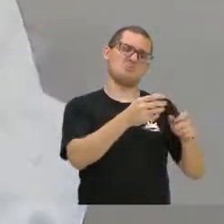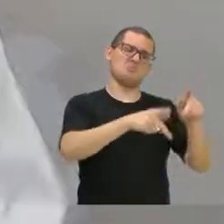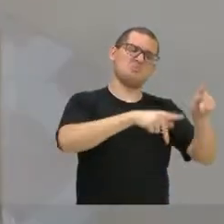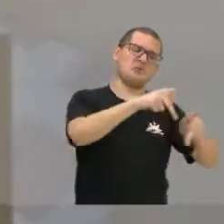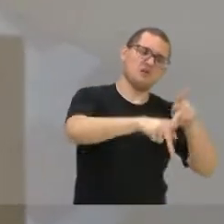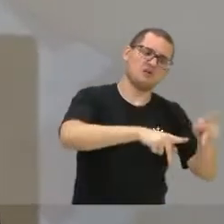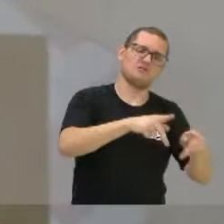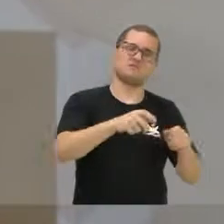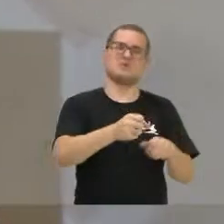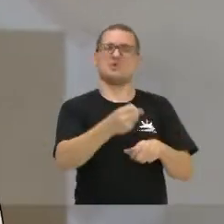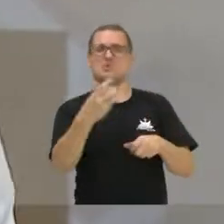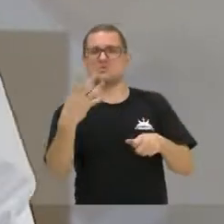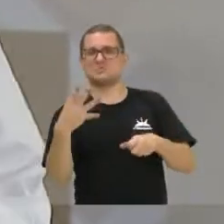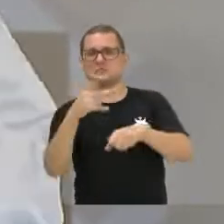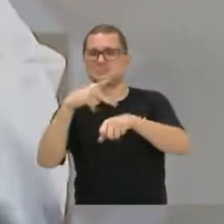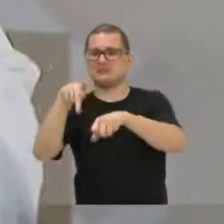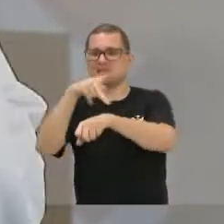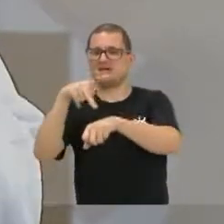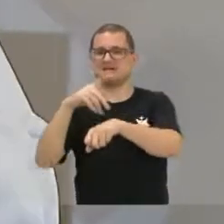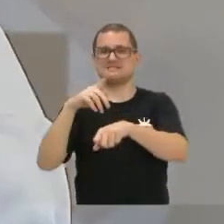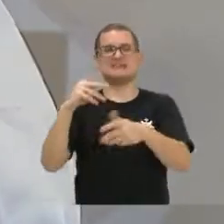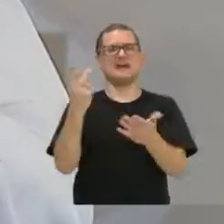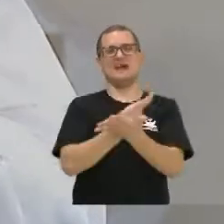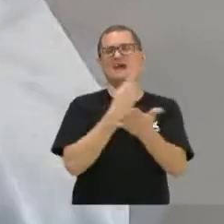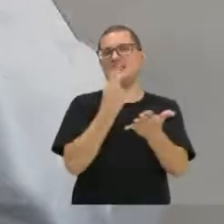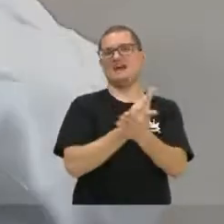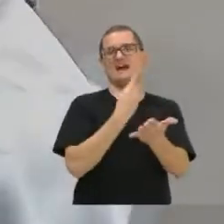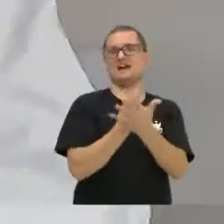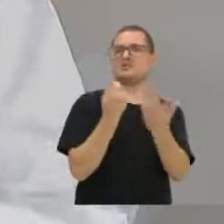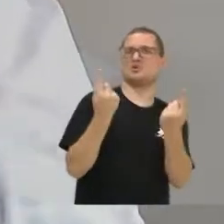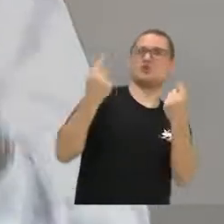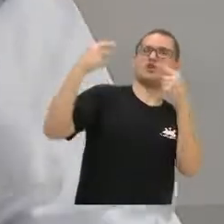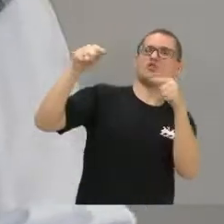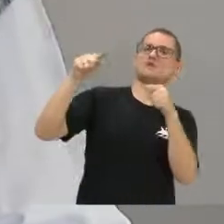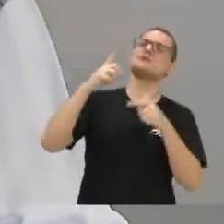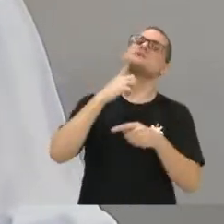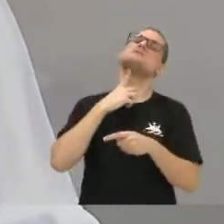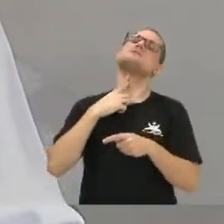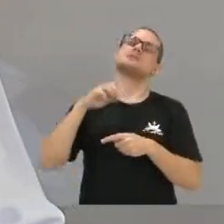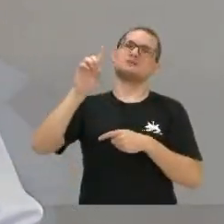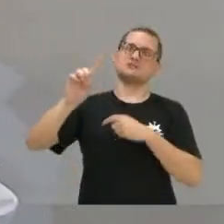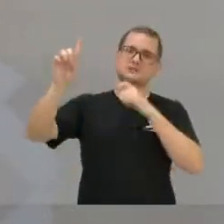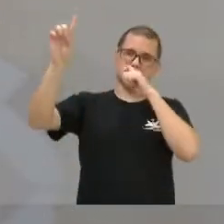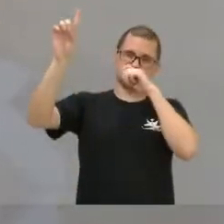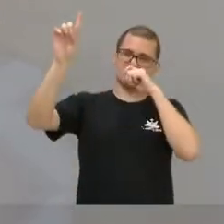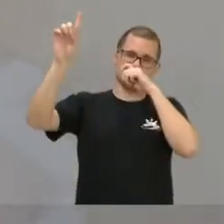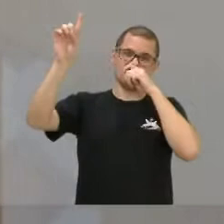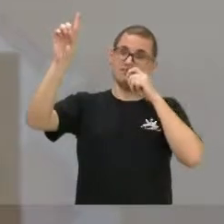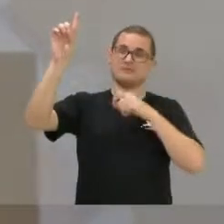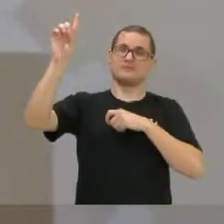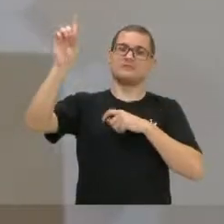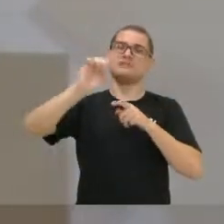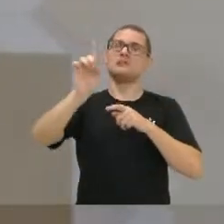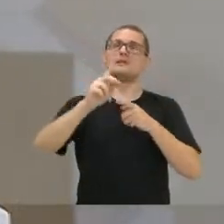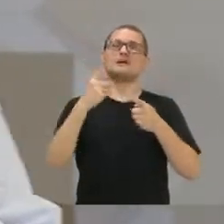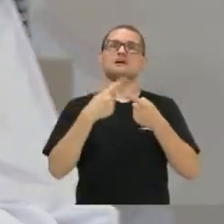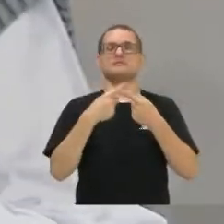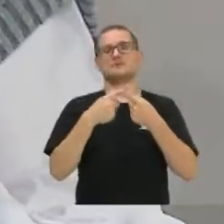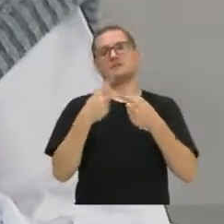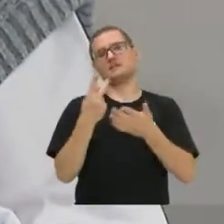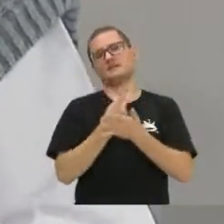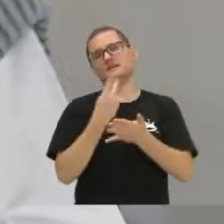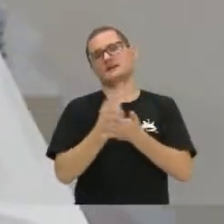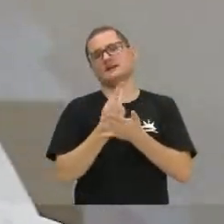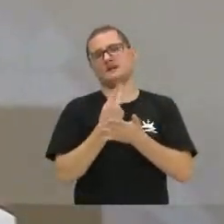contrapõe aos desígnios de deus não é apenas para um aviso está errado é que enquanto